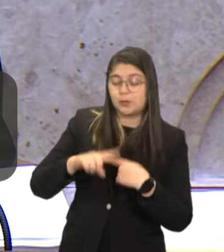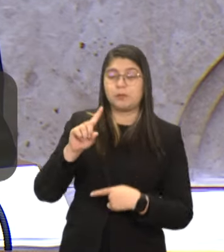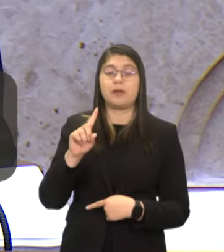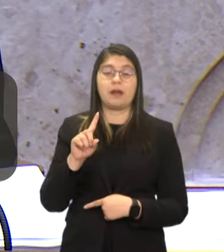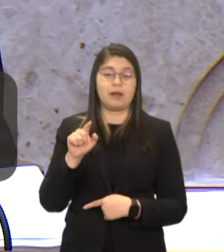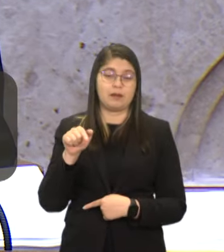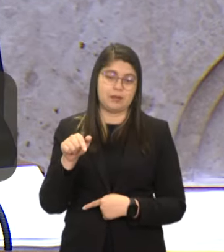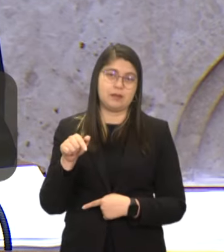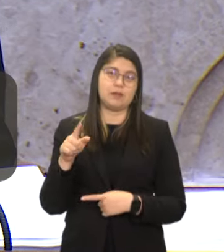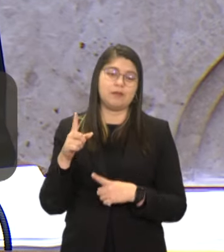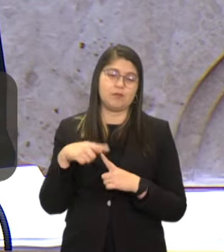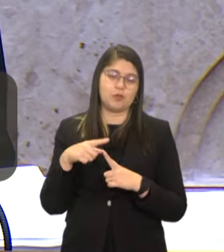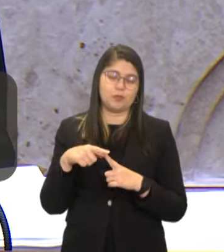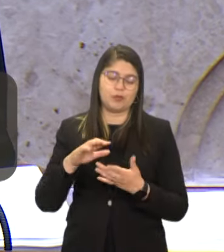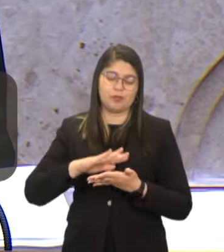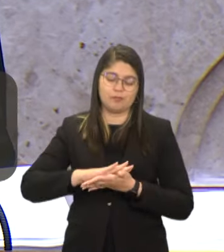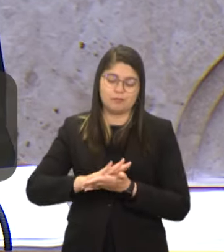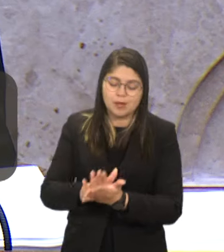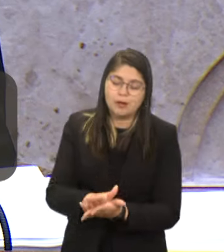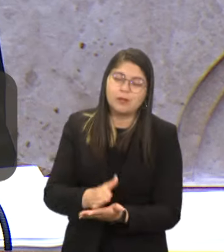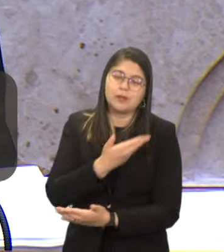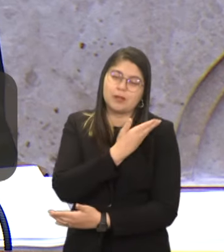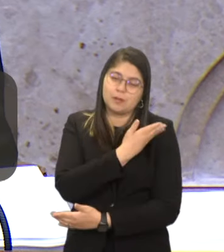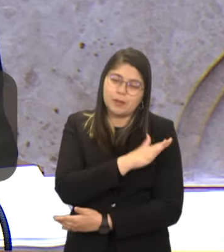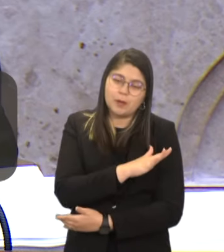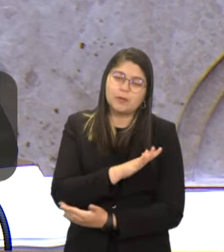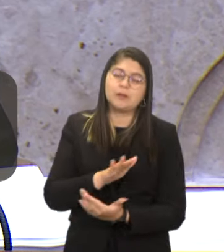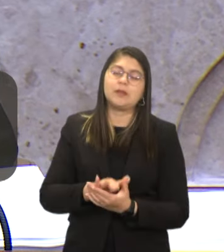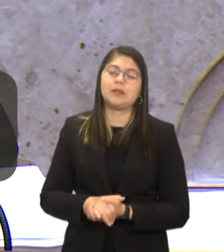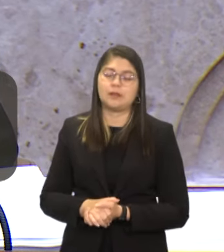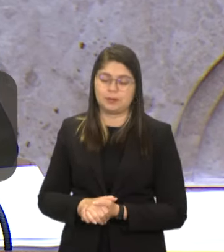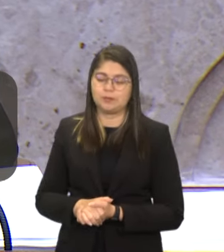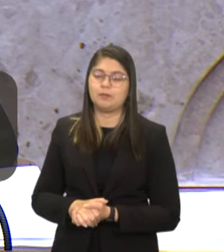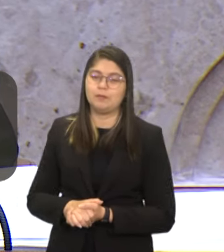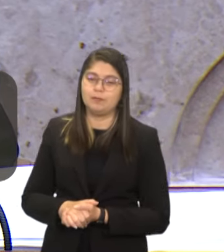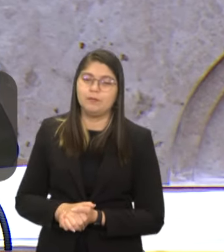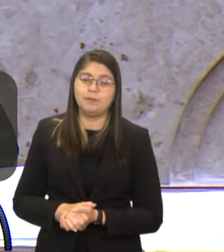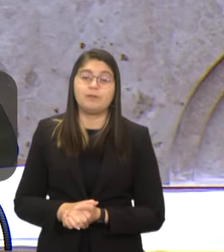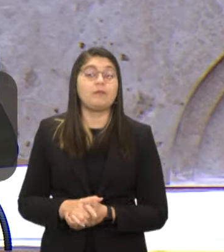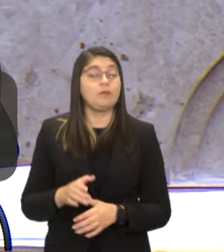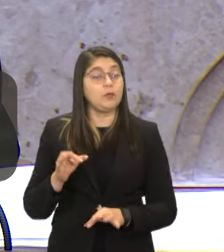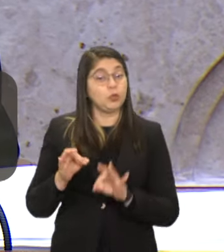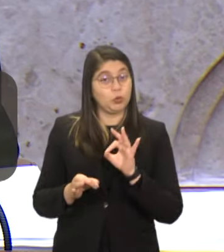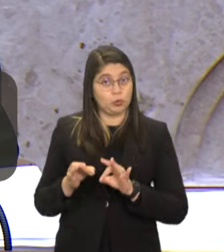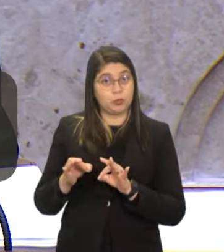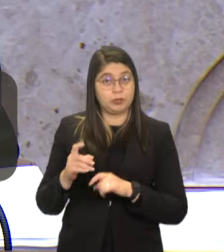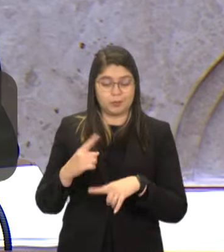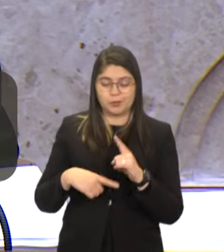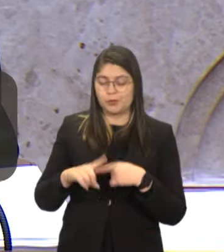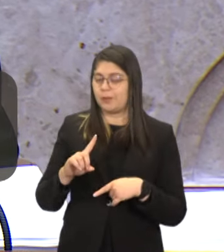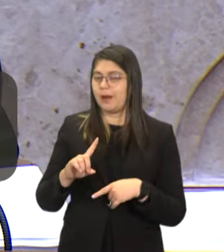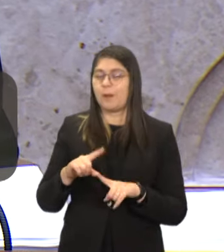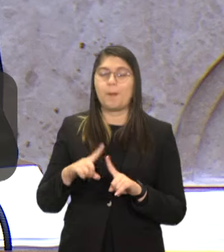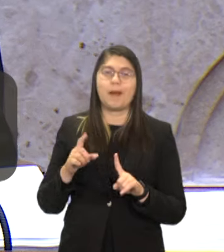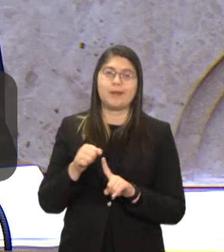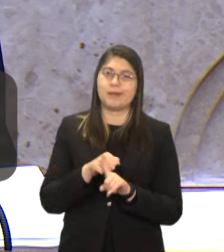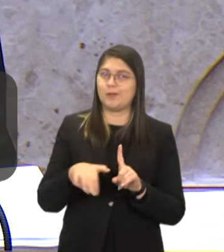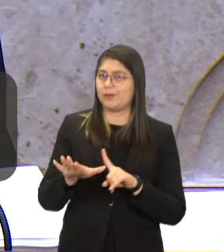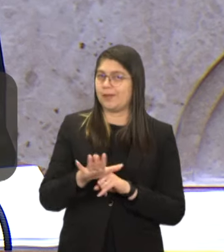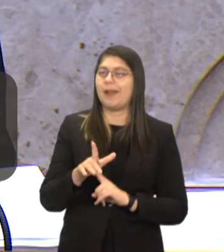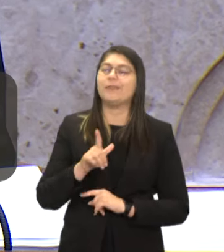de discriminação entre pessoas, juridicamente superado, mas socialmente ainda não